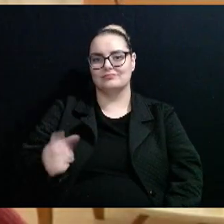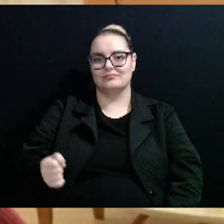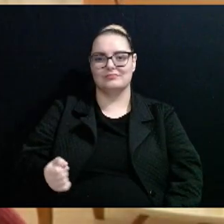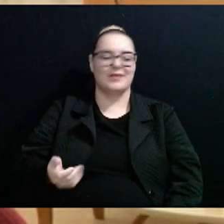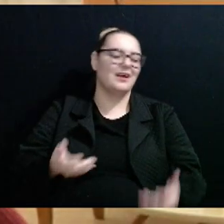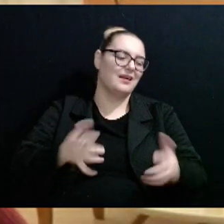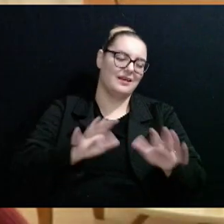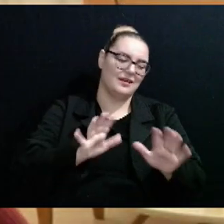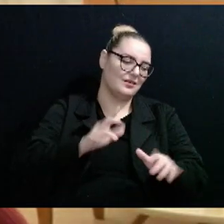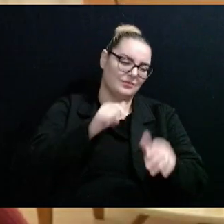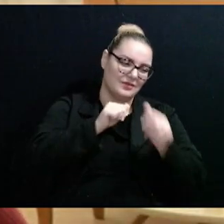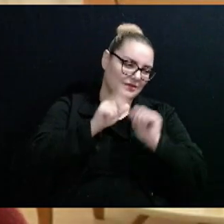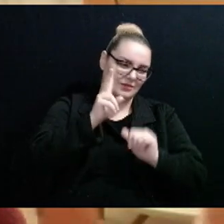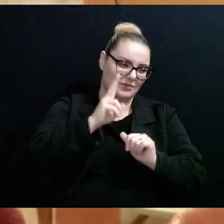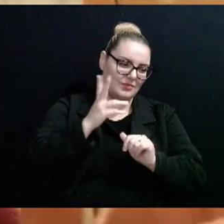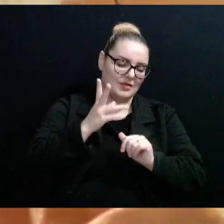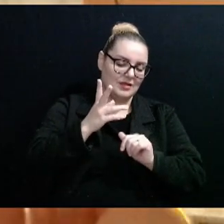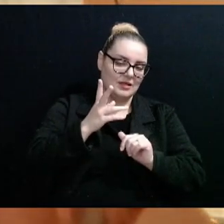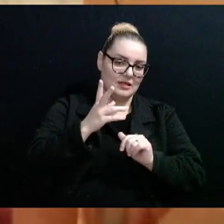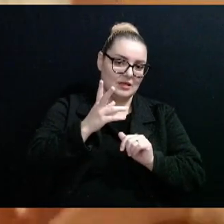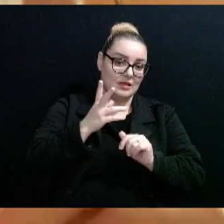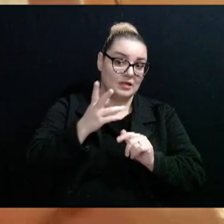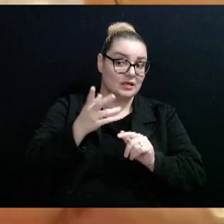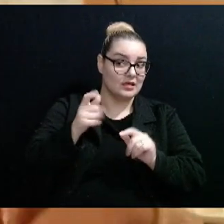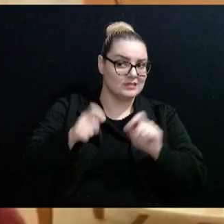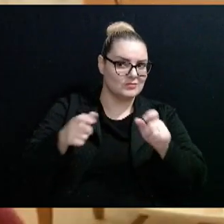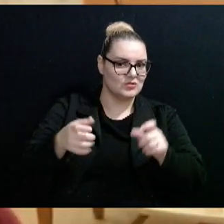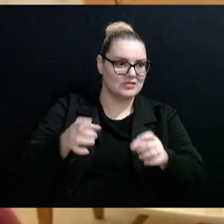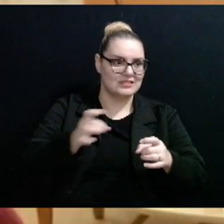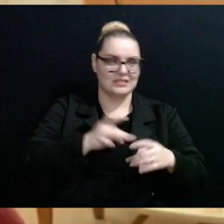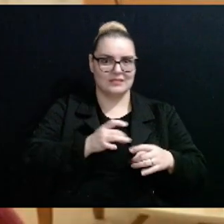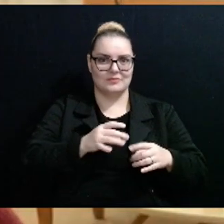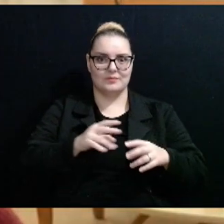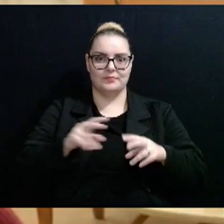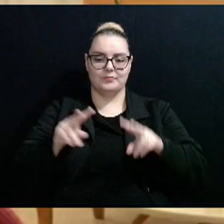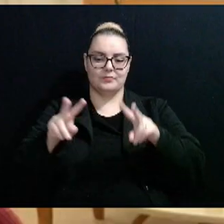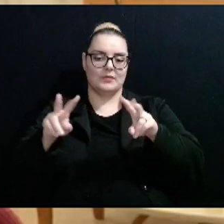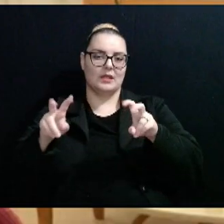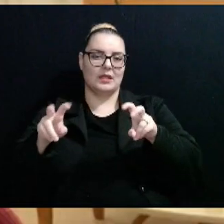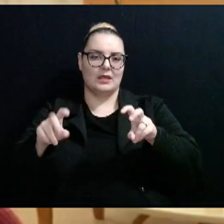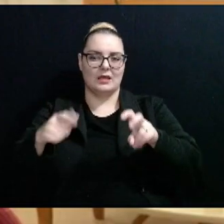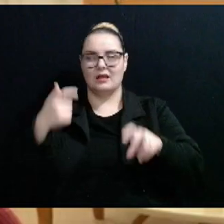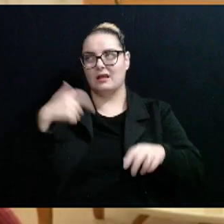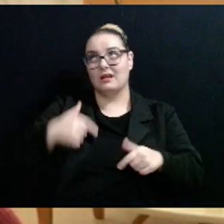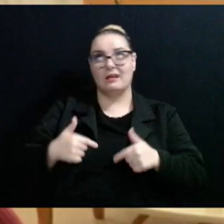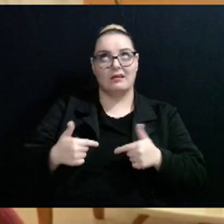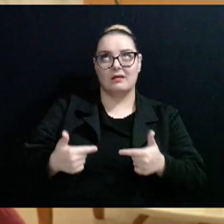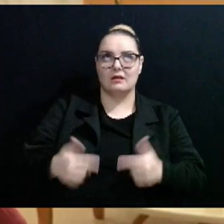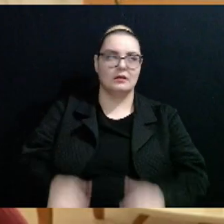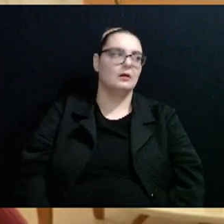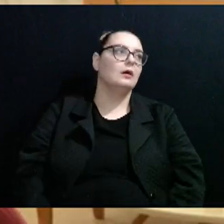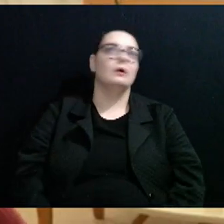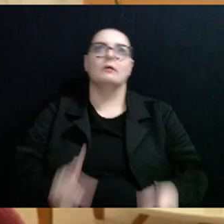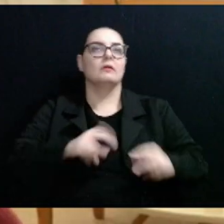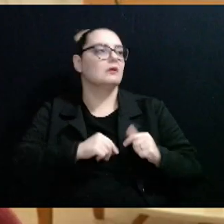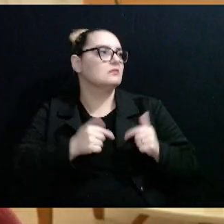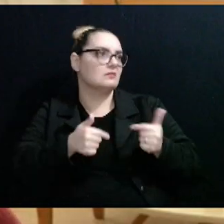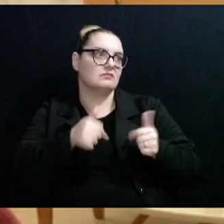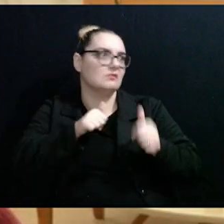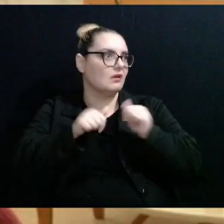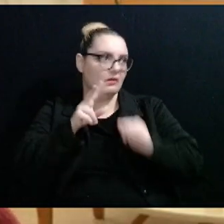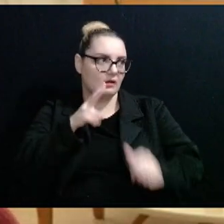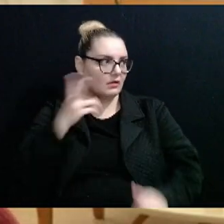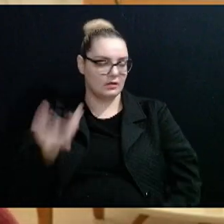beber, porque aí ela fica como entre aspas, a chata do grupo, né? E a gente